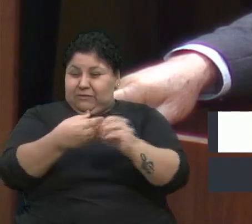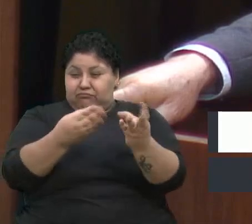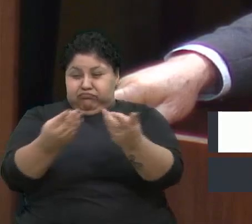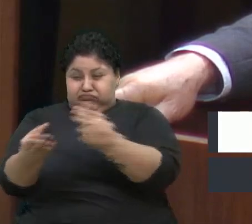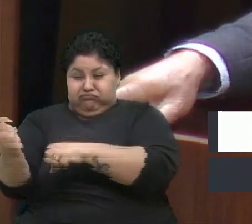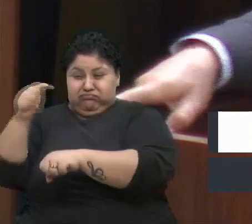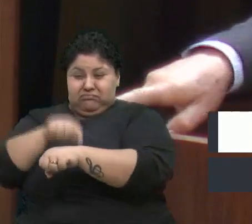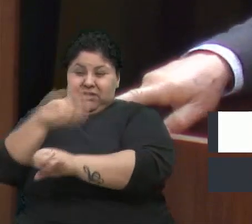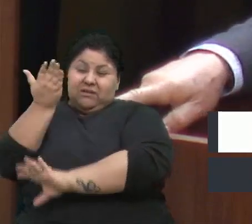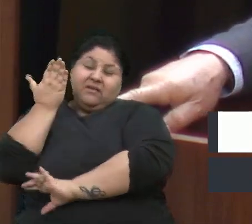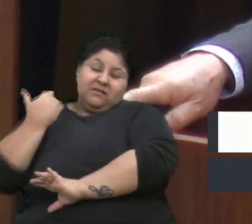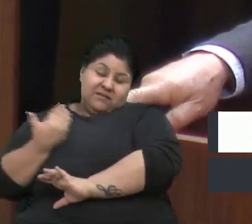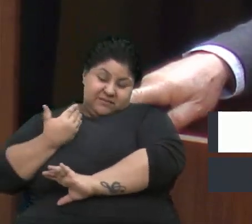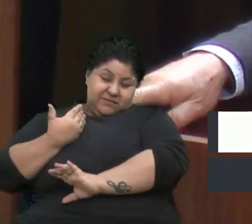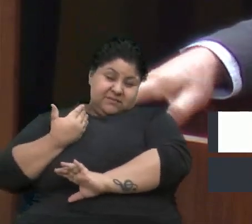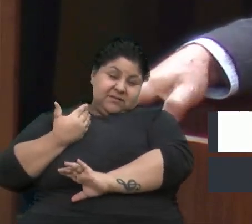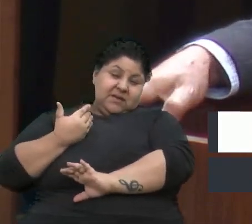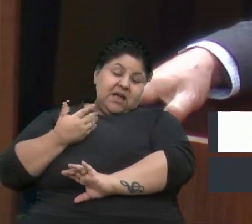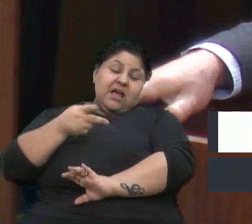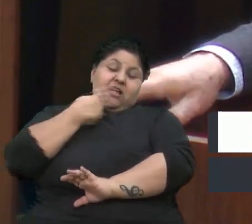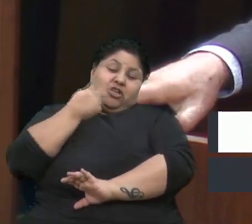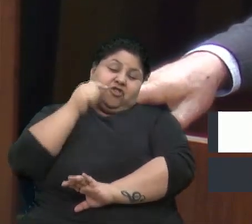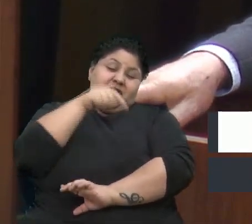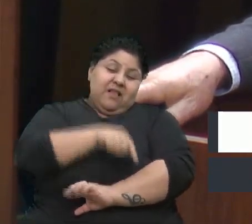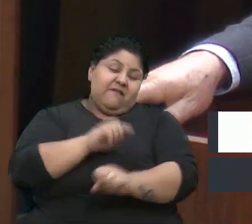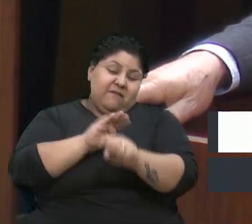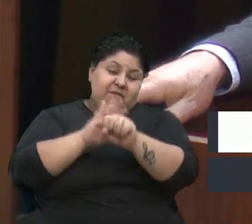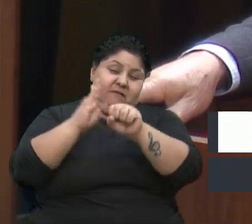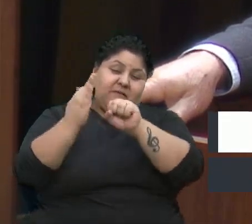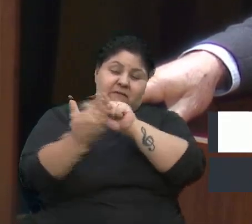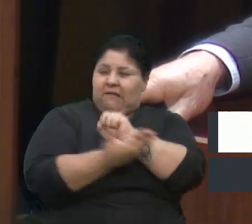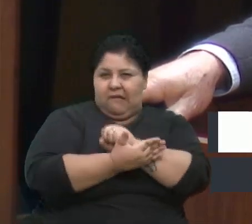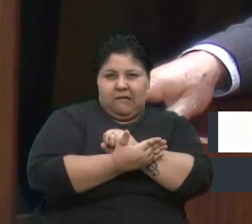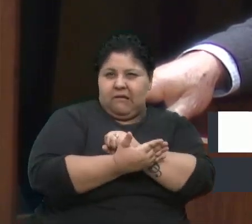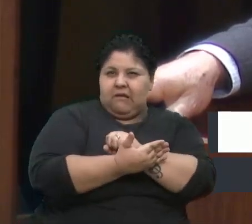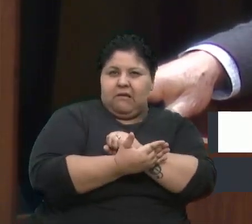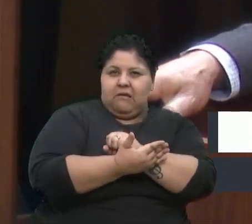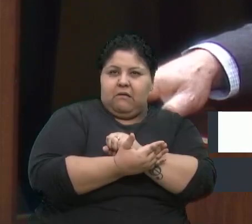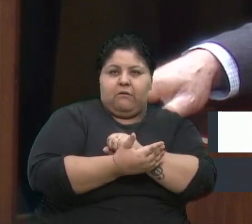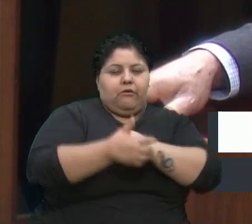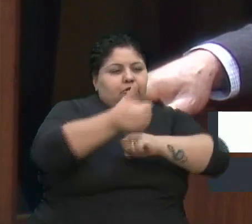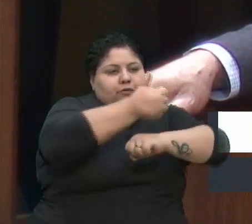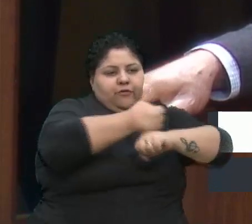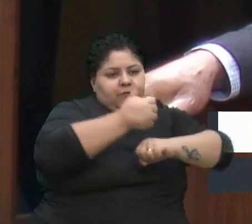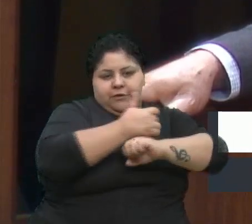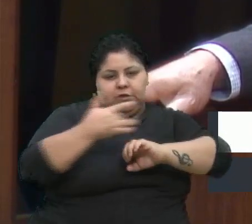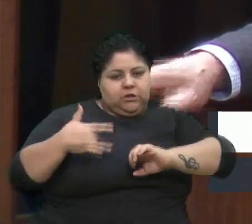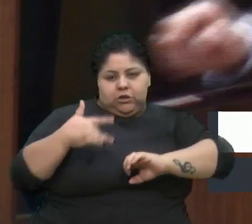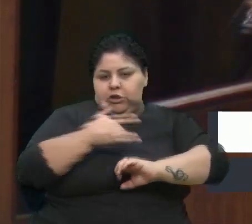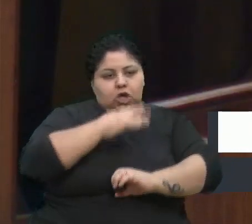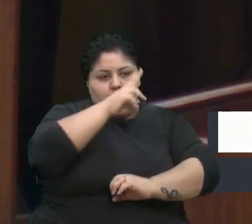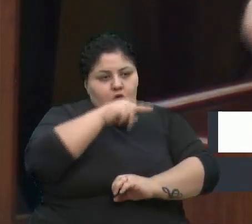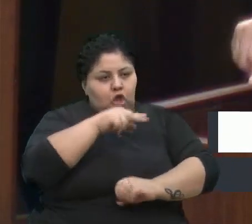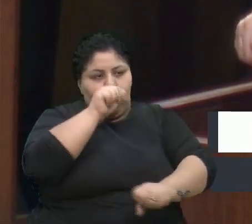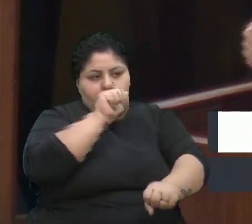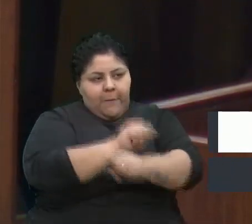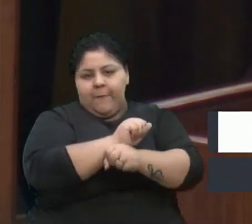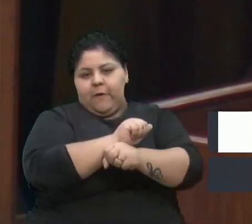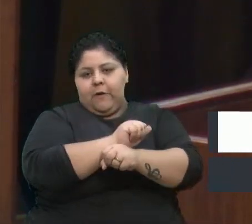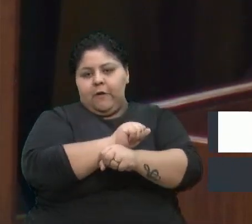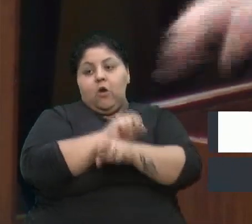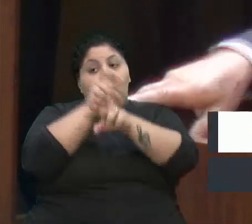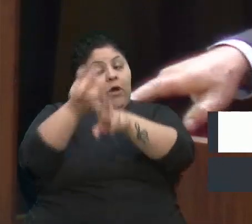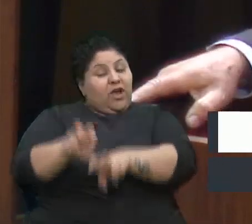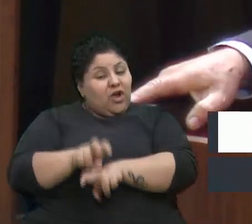muito aqui na pandemia, que, enfim, os profissionais da saúde nunca pararam, e o agricultor